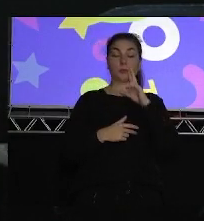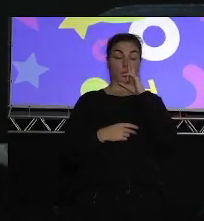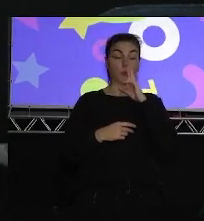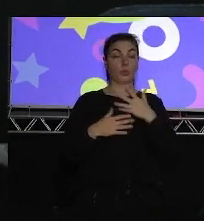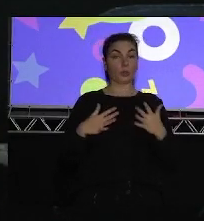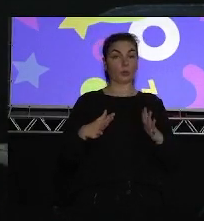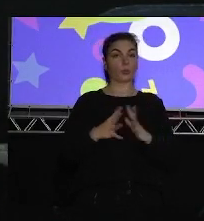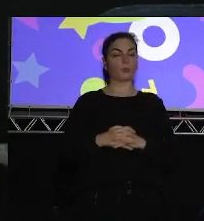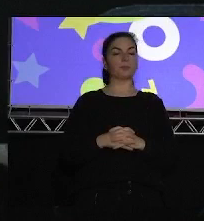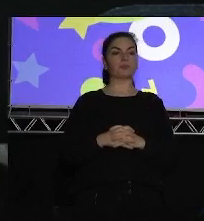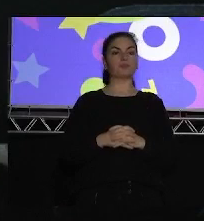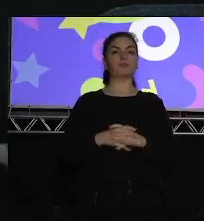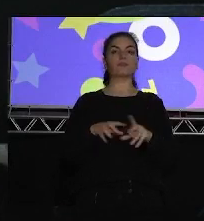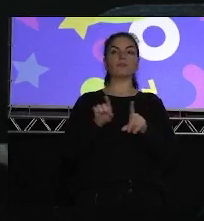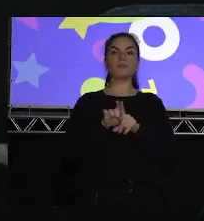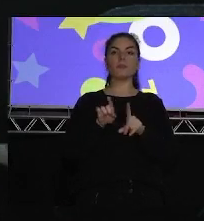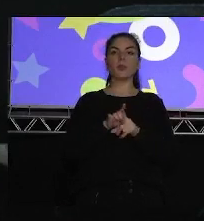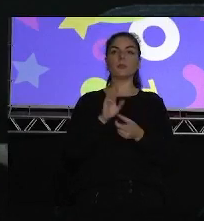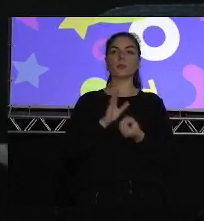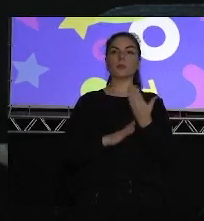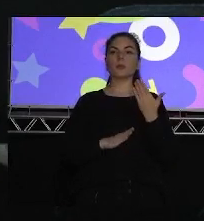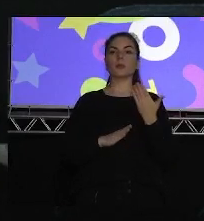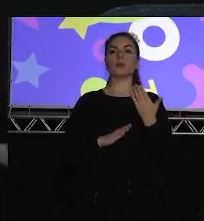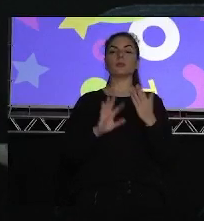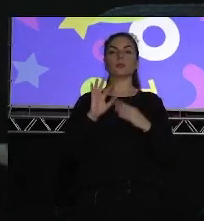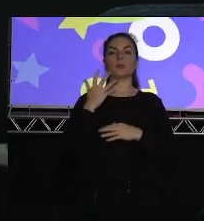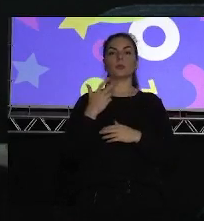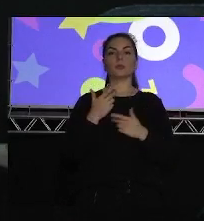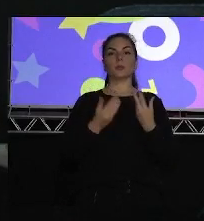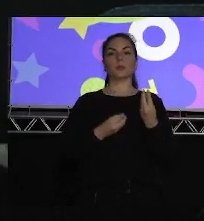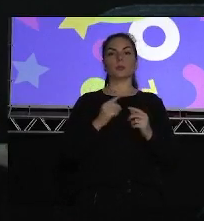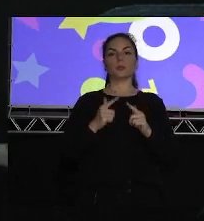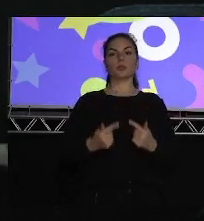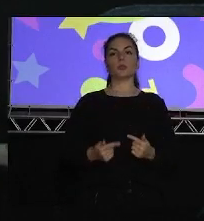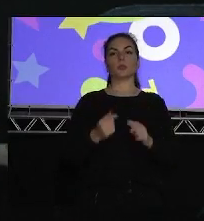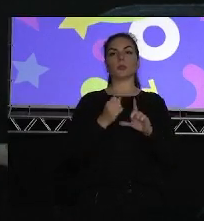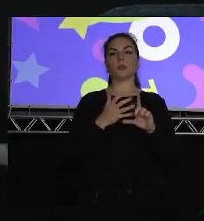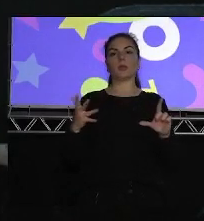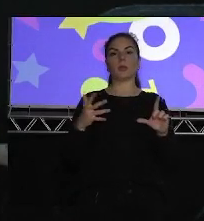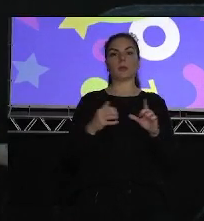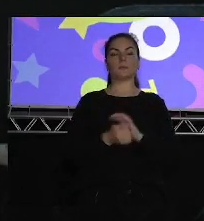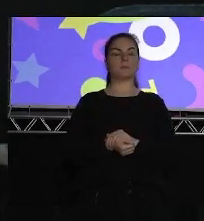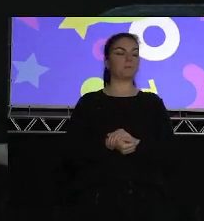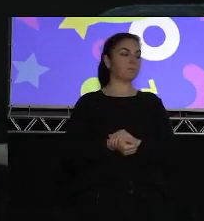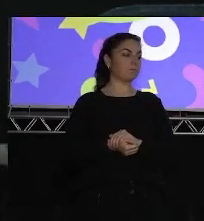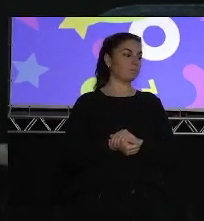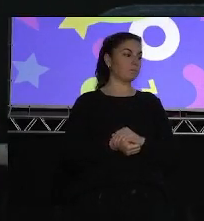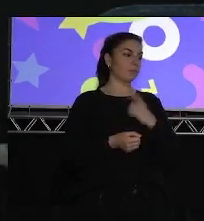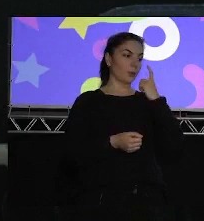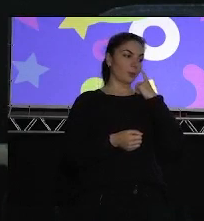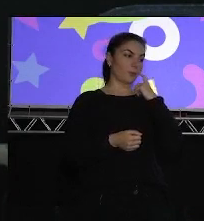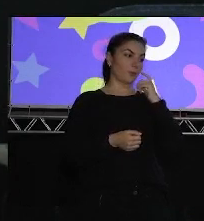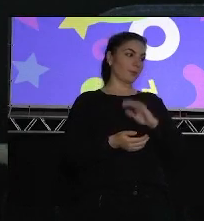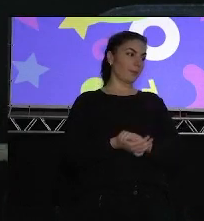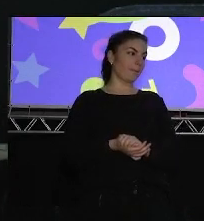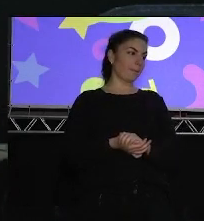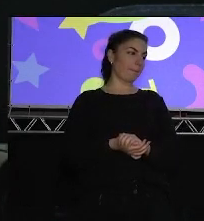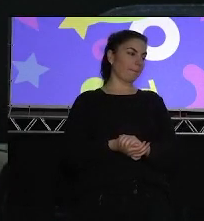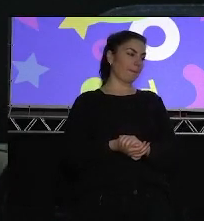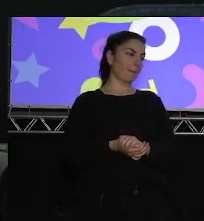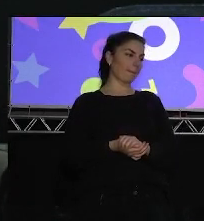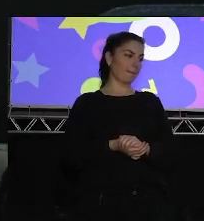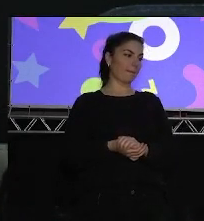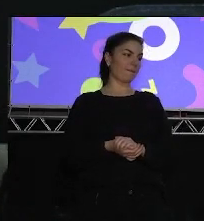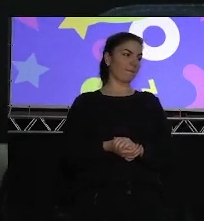grande, e desenvolvemos uma solução para a gestão integrada do fluxo. Ah, o que é isso, gente? Vamos ver aqui. Primeiro, as duas